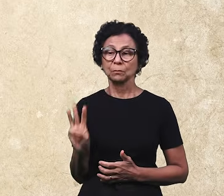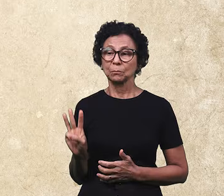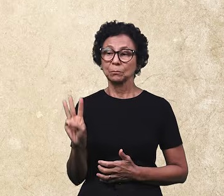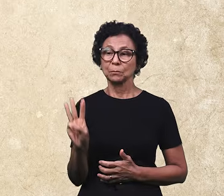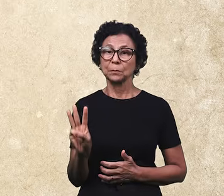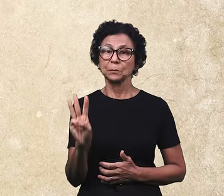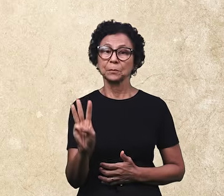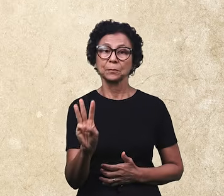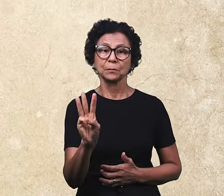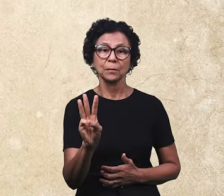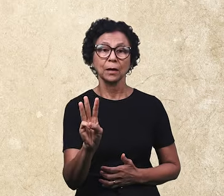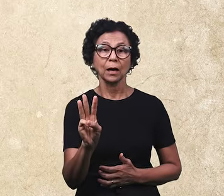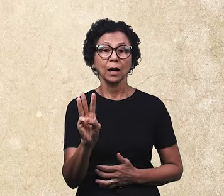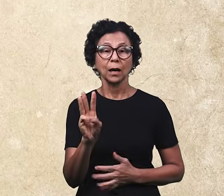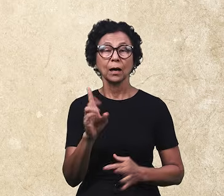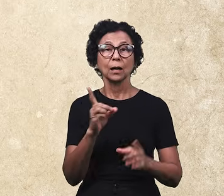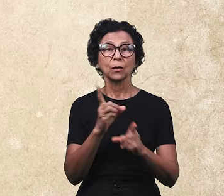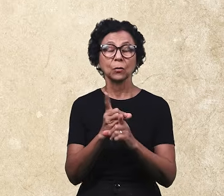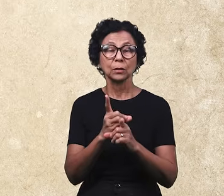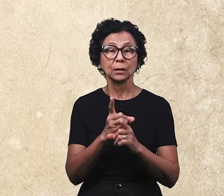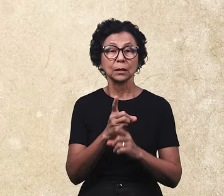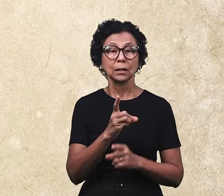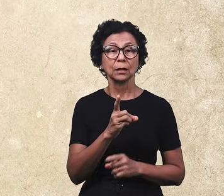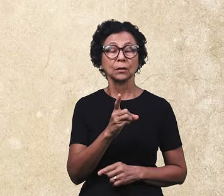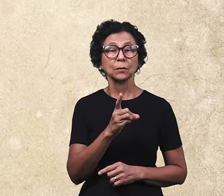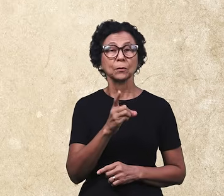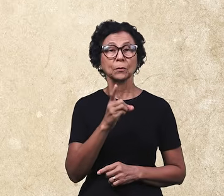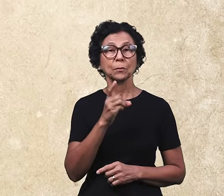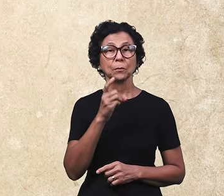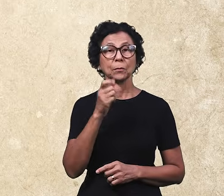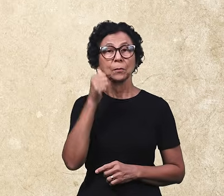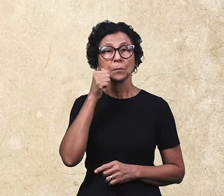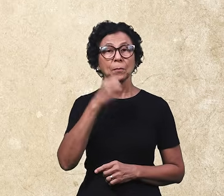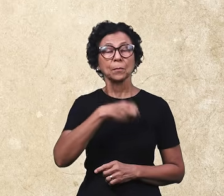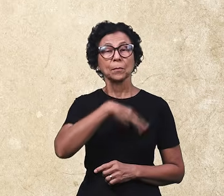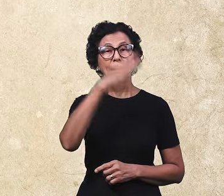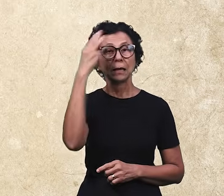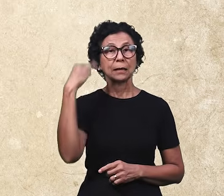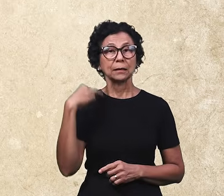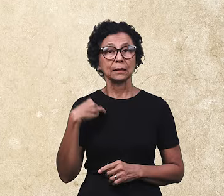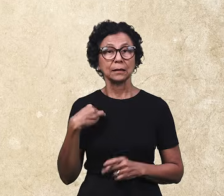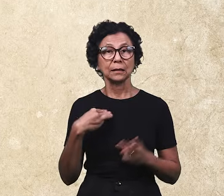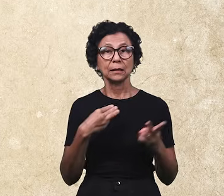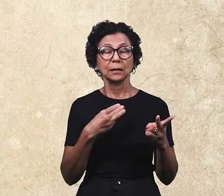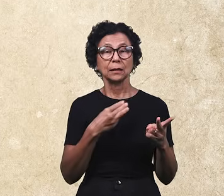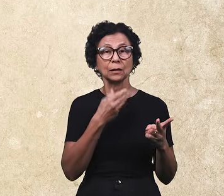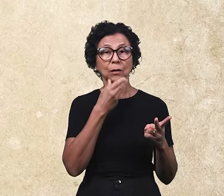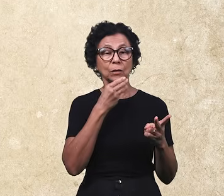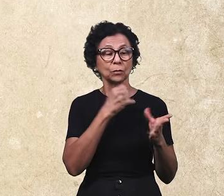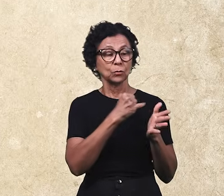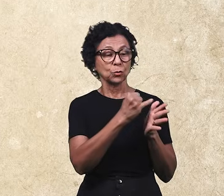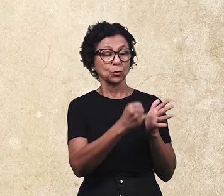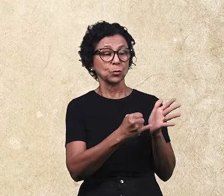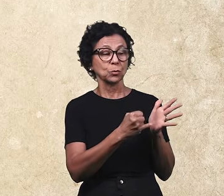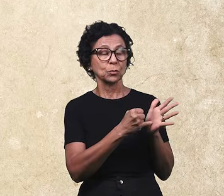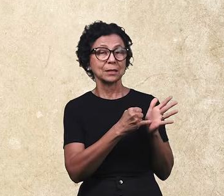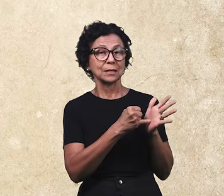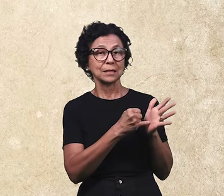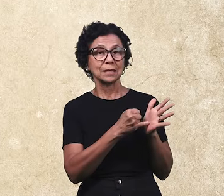apressadamente e acharam Maria e José e o menino deitado em